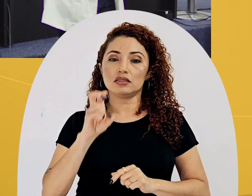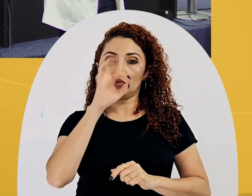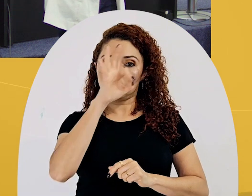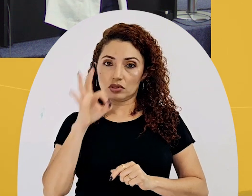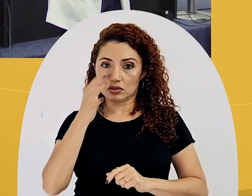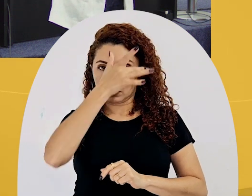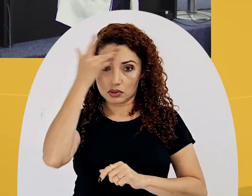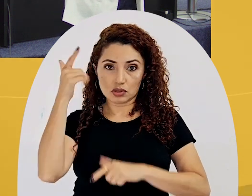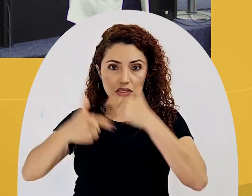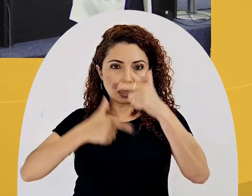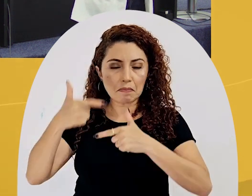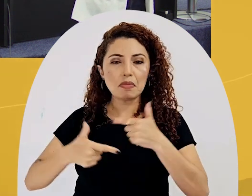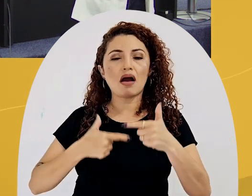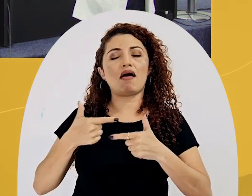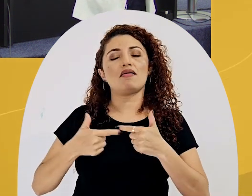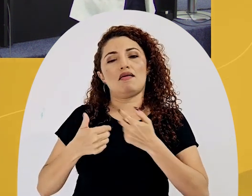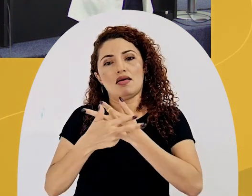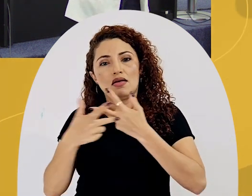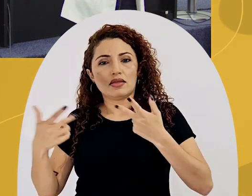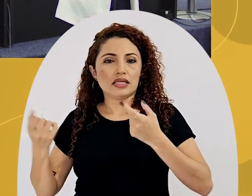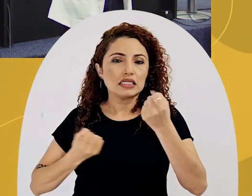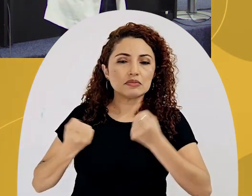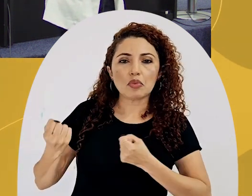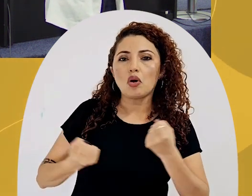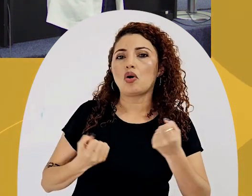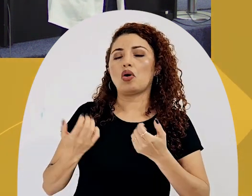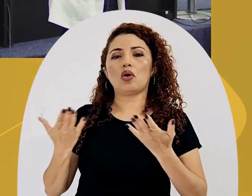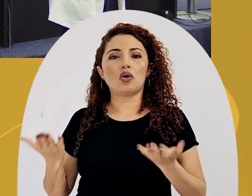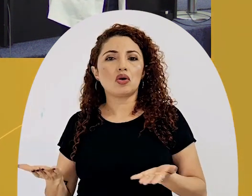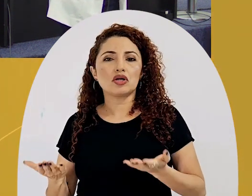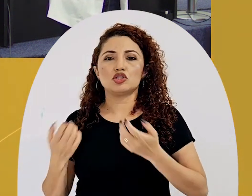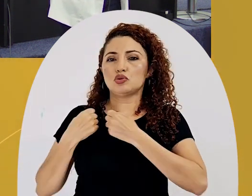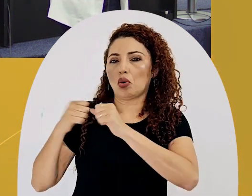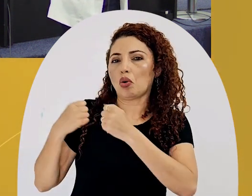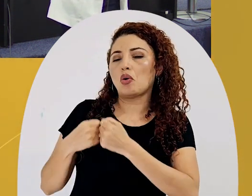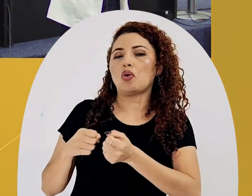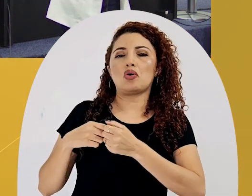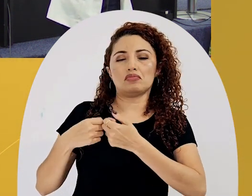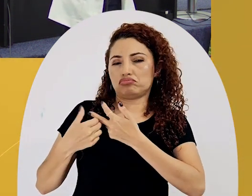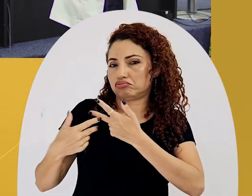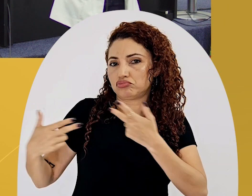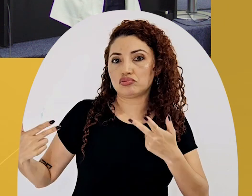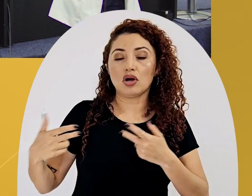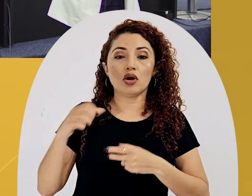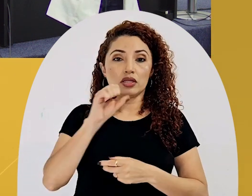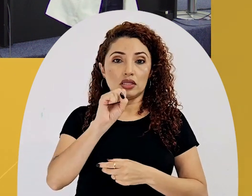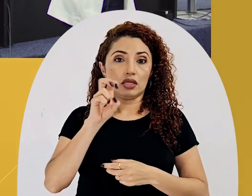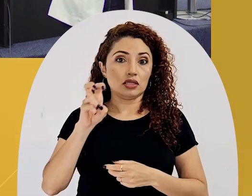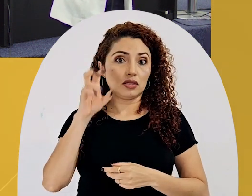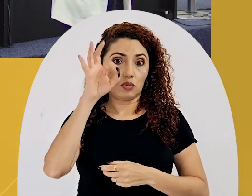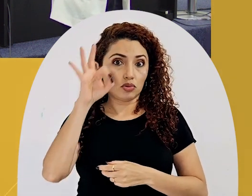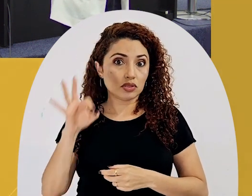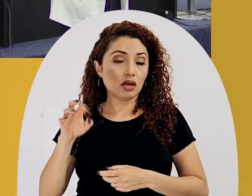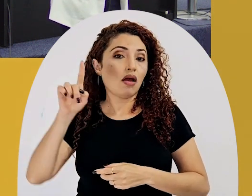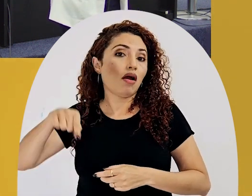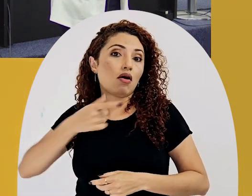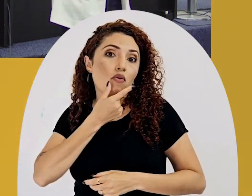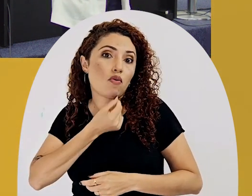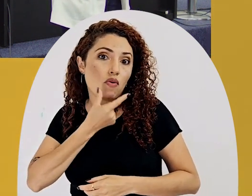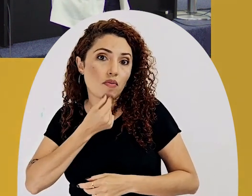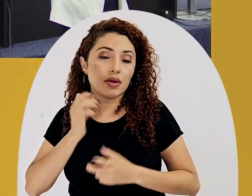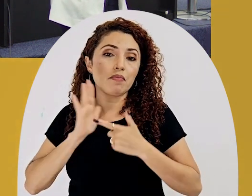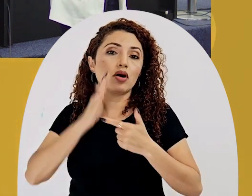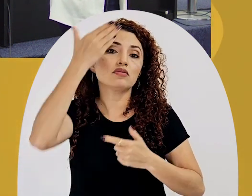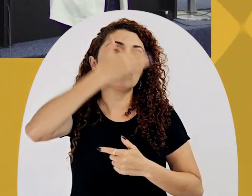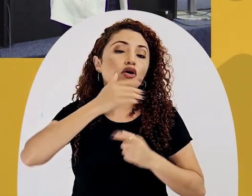prestadoras de serviço, nas concessionárias de ônibus, 85% são homens. Isso mostra para a gente que aqui em Santo André, a gente